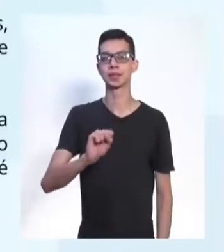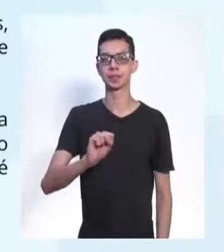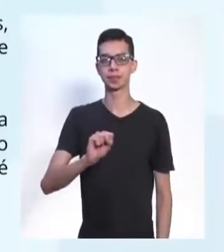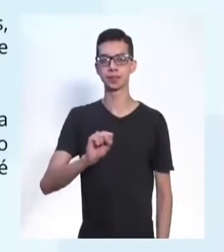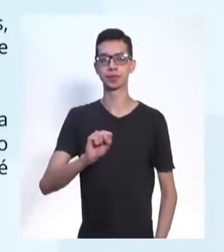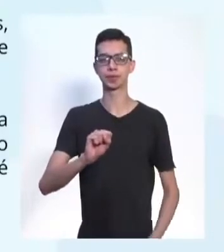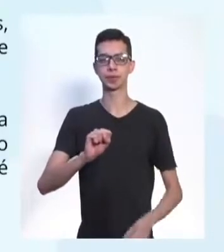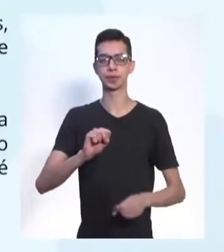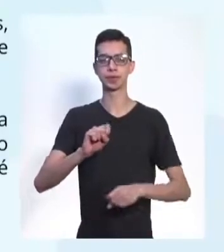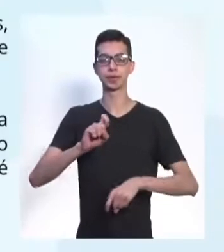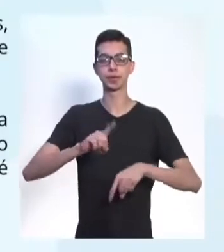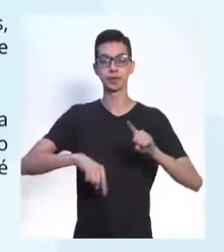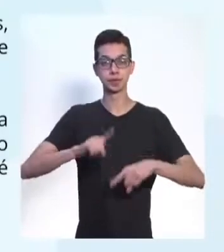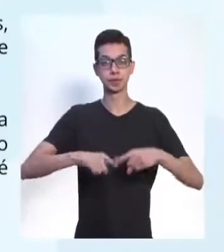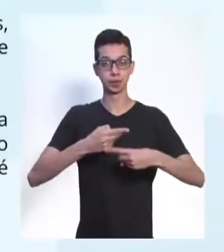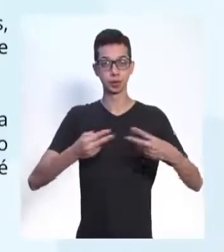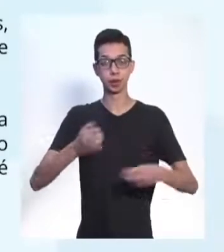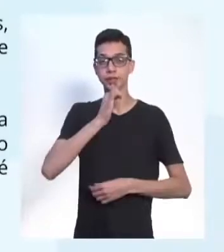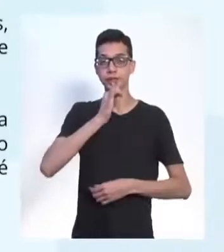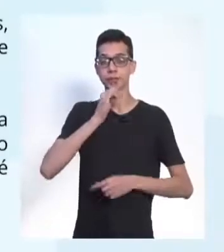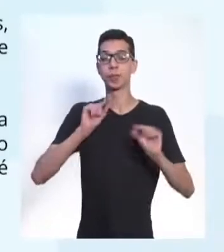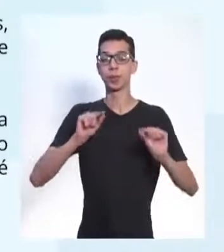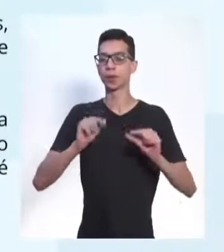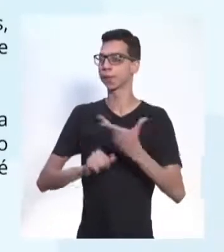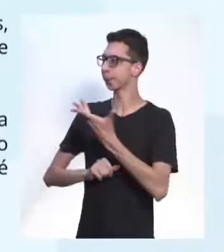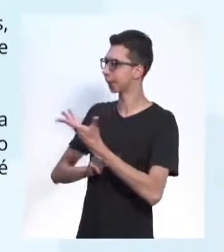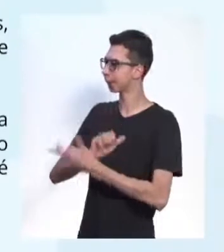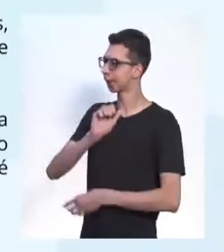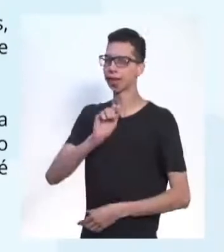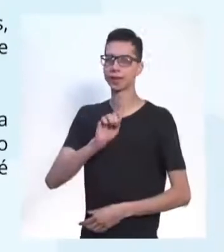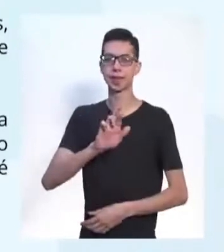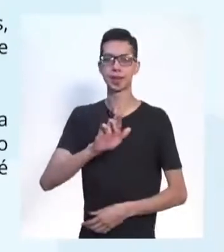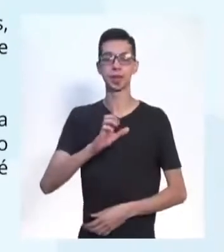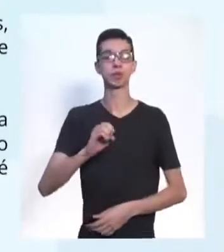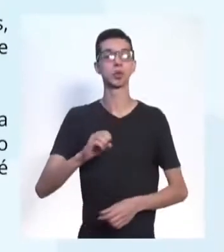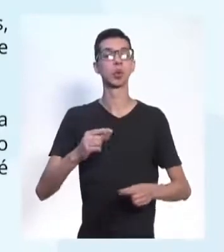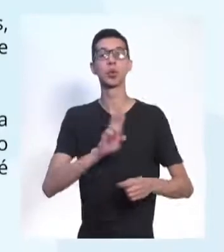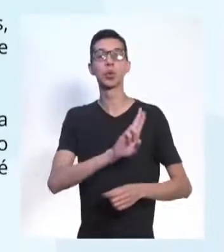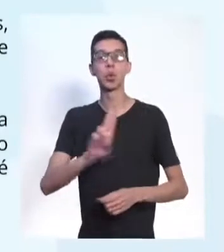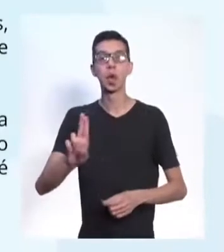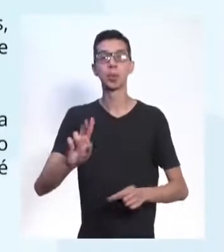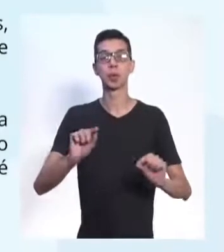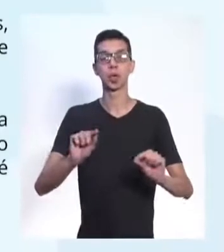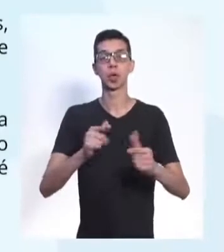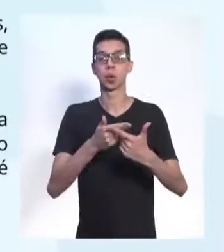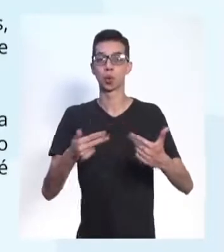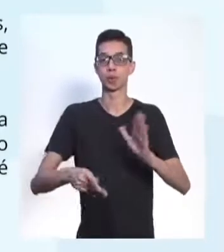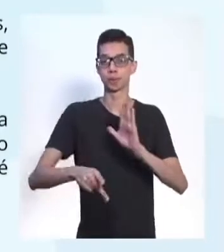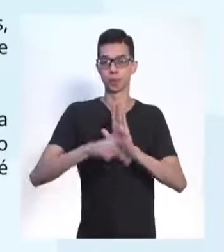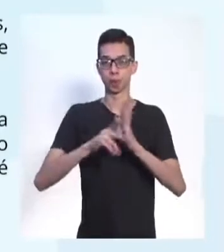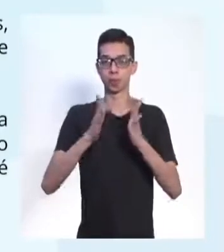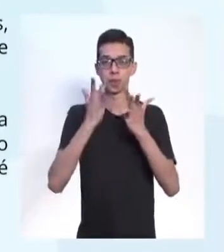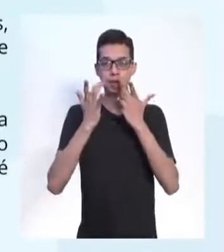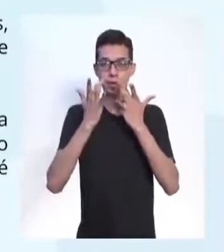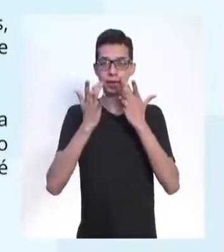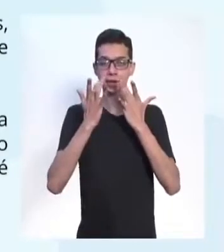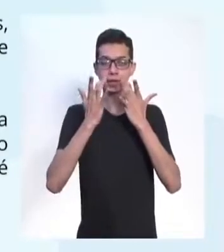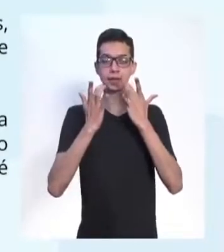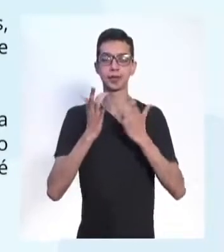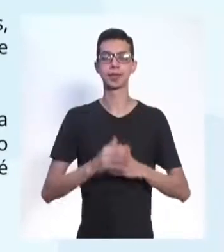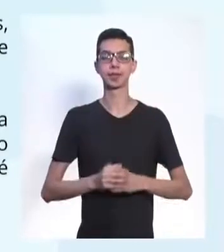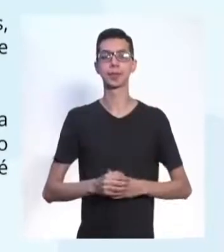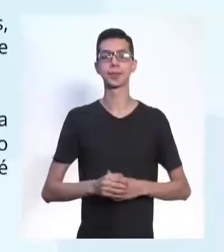personagens durante as apresentações. O adereço também é conhecido pelo nome de propriedade teatral. Esses podem ser